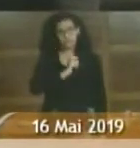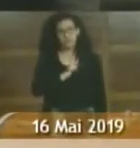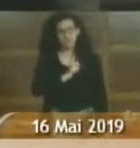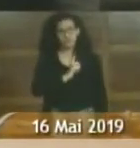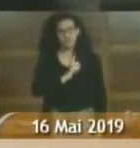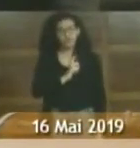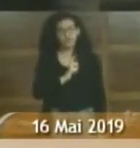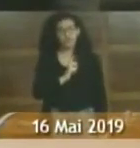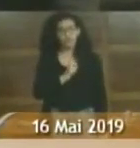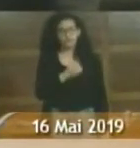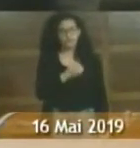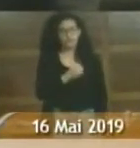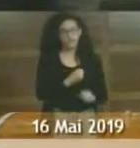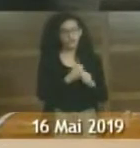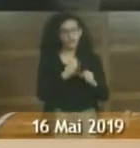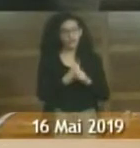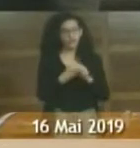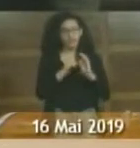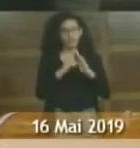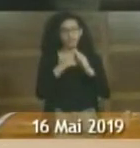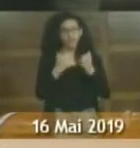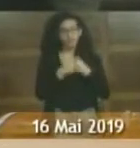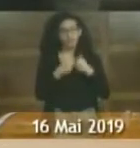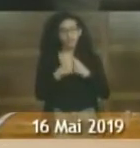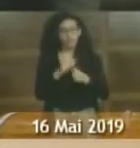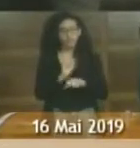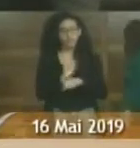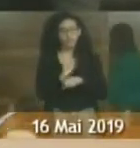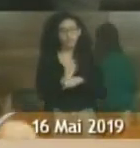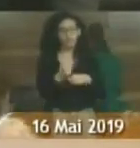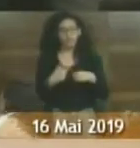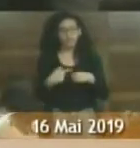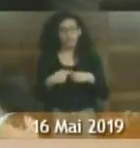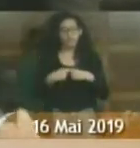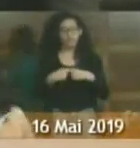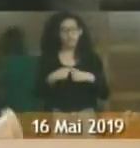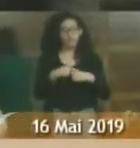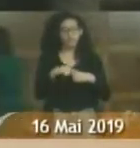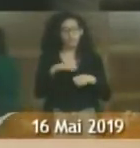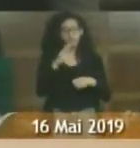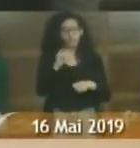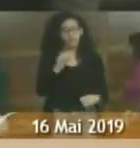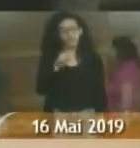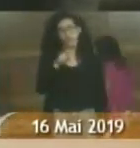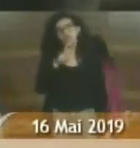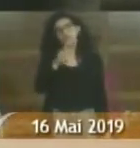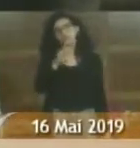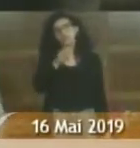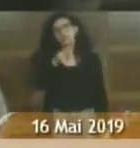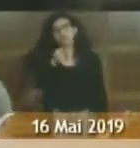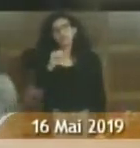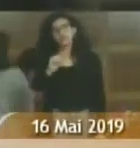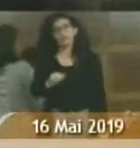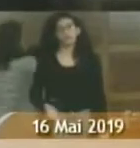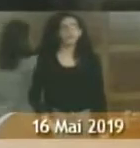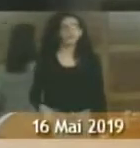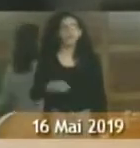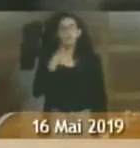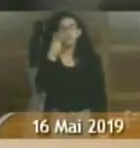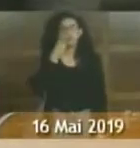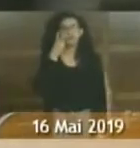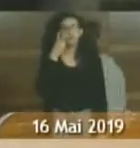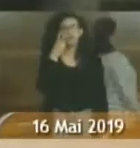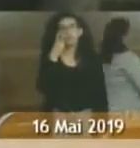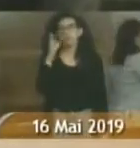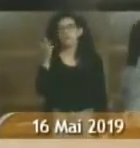do abrigo de passageiros localizado em frente à rua Dona Judite, estrada da Caputera, bairro Caputera 2. Matérias do vereador Marquinhos